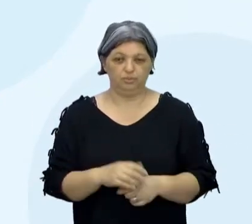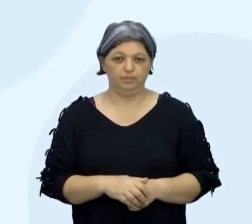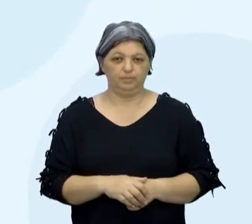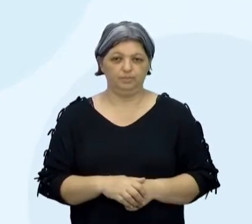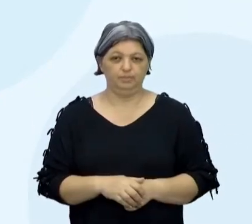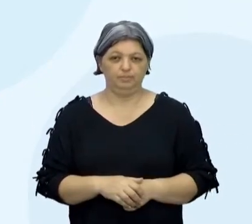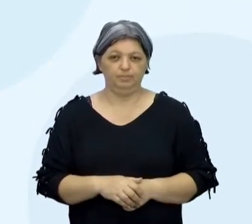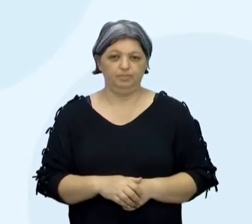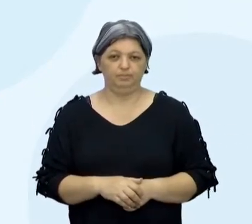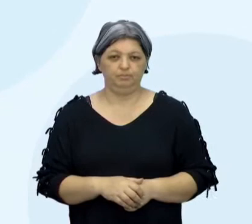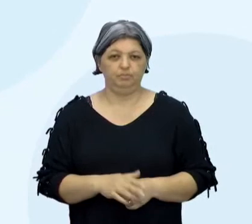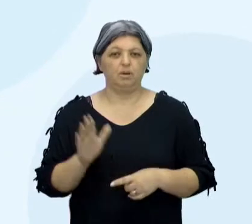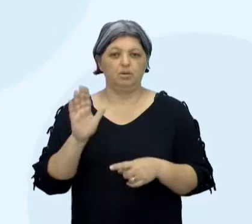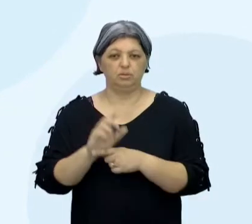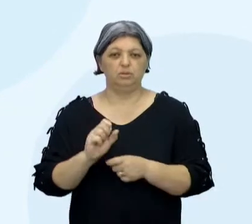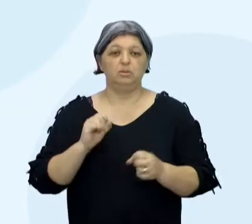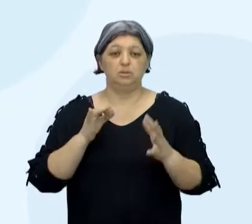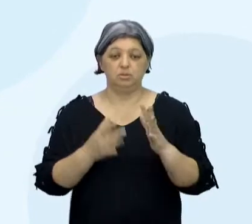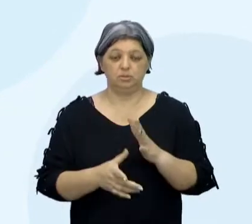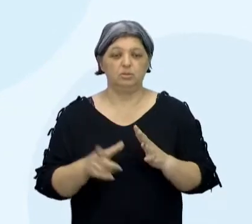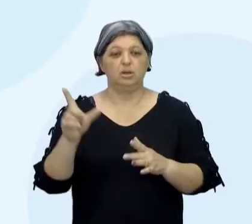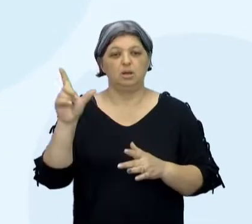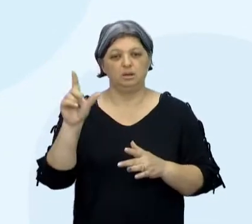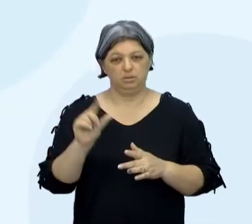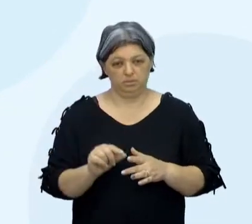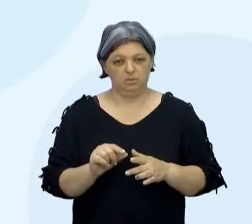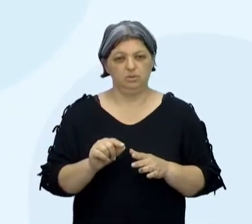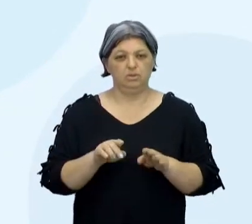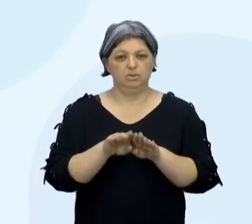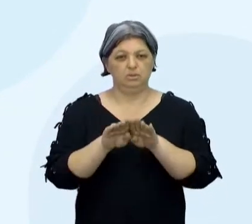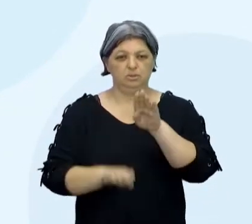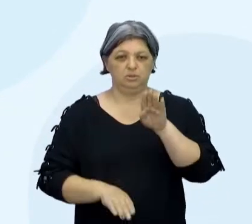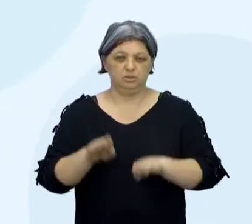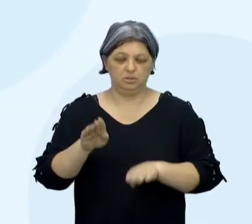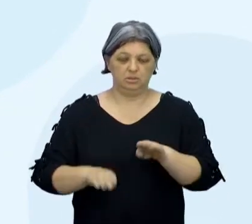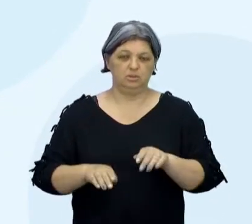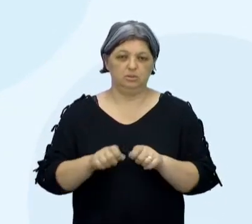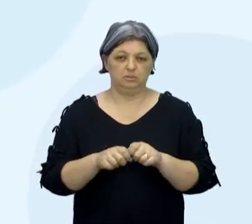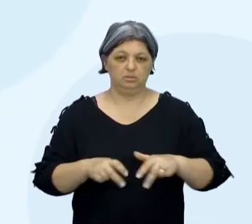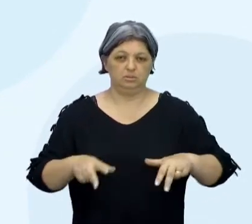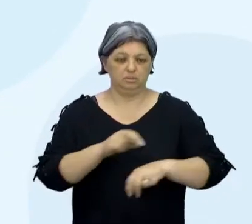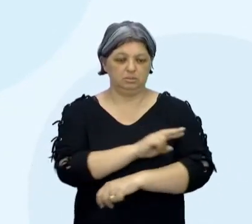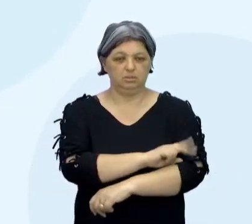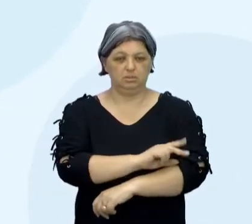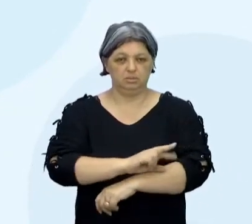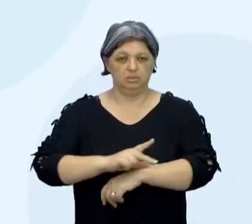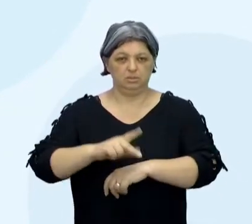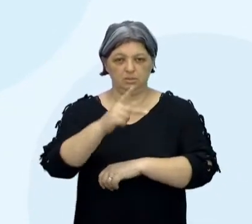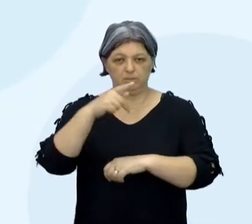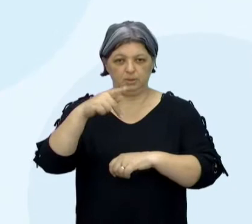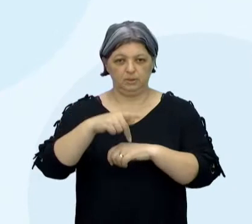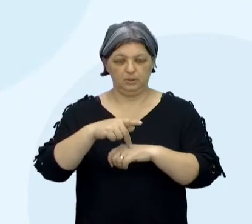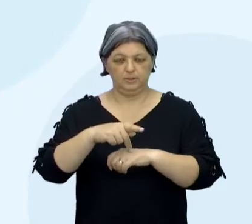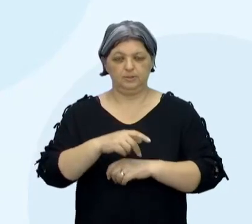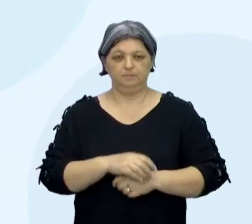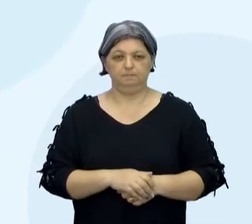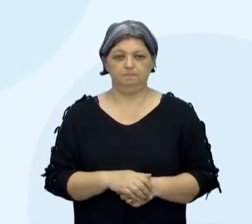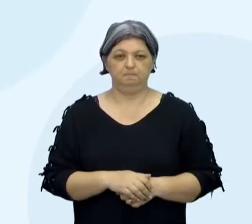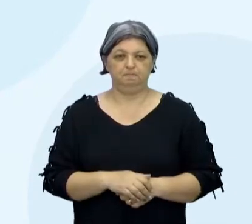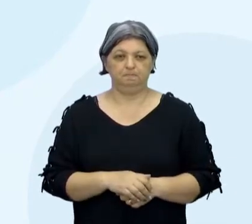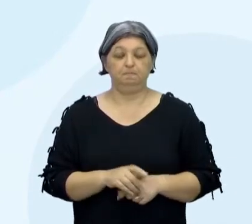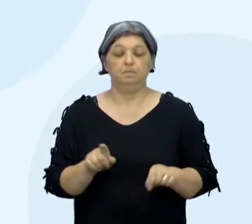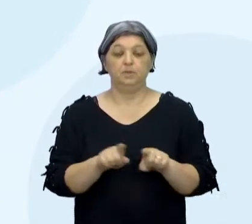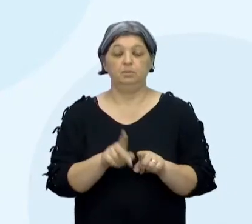promovendo ações para a redução as desigualdades étnico-raciais no país e